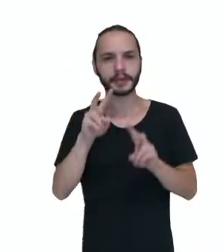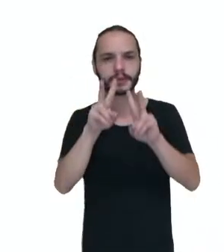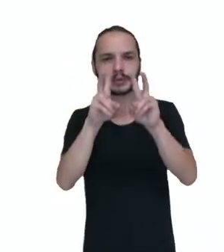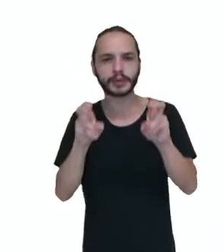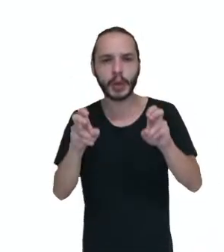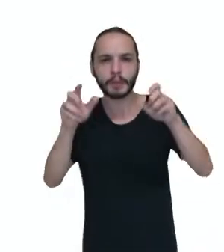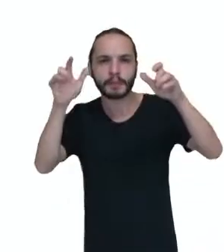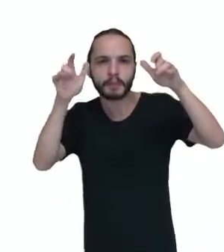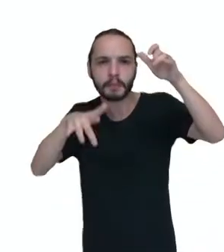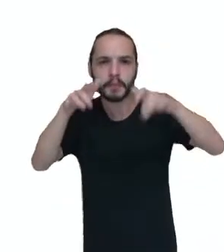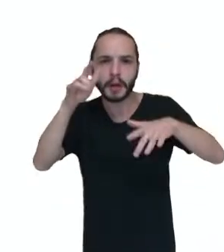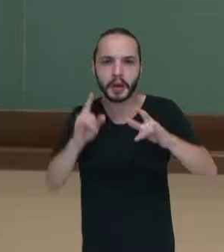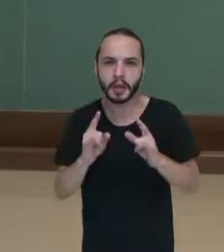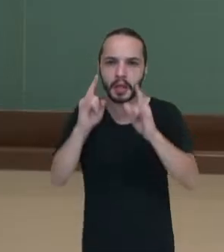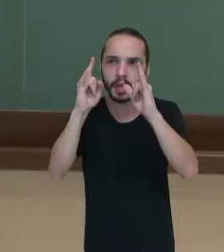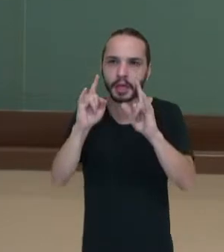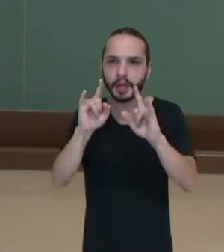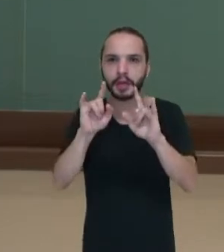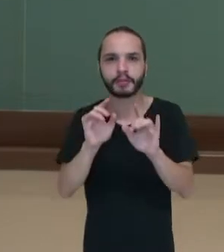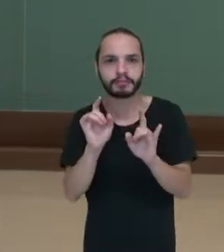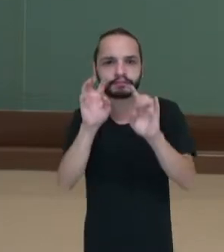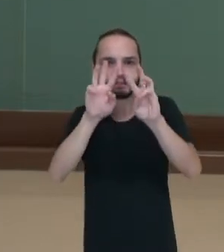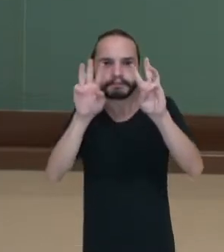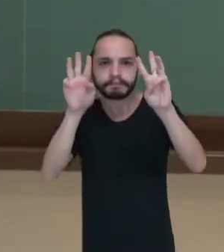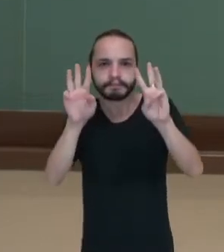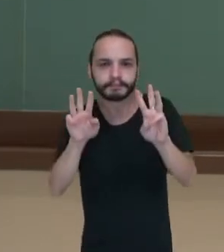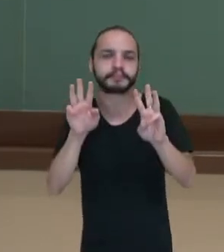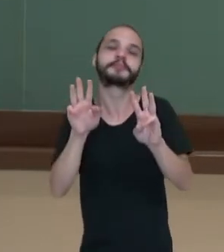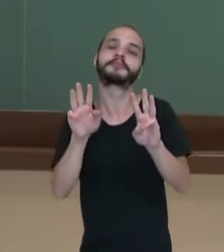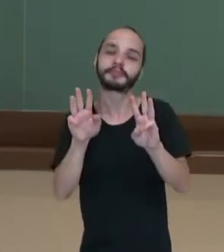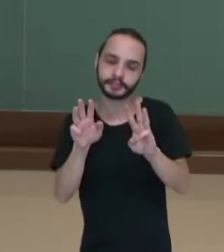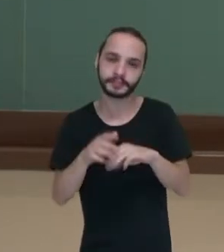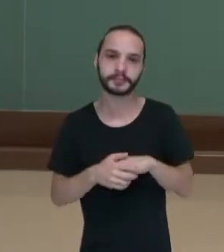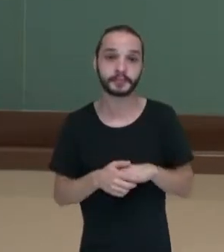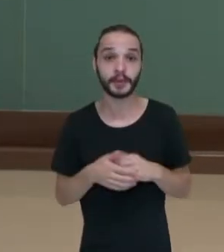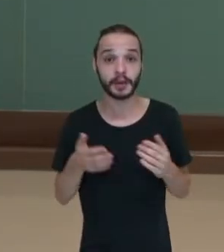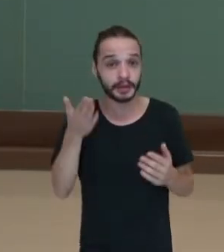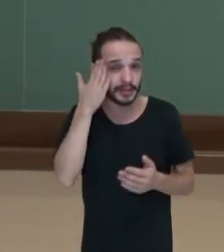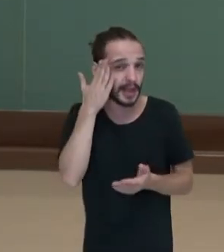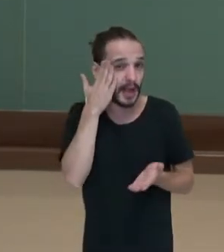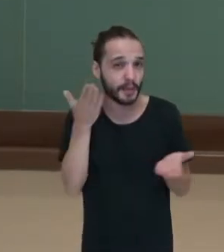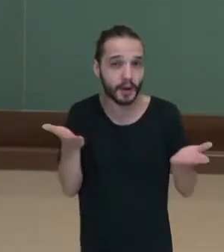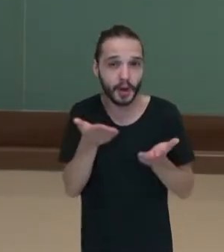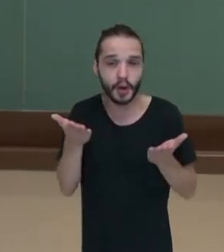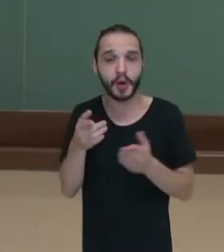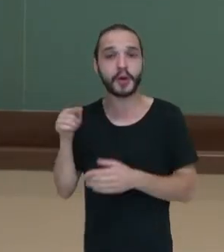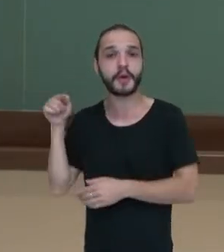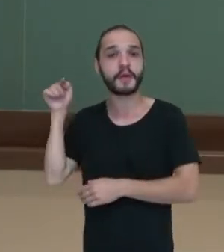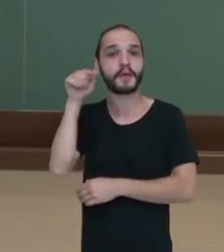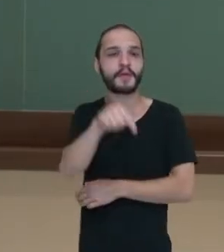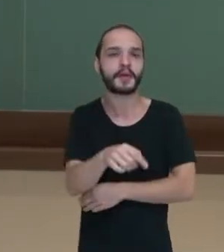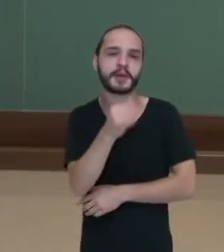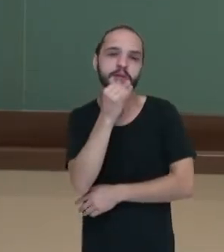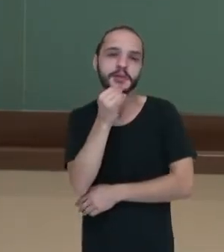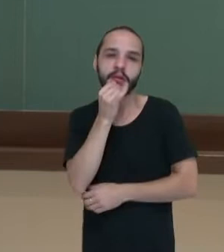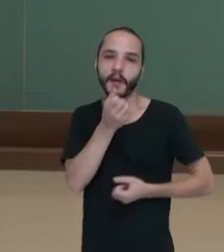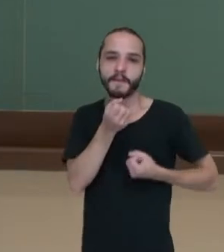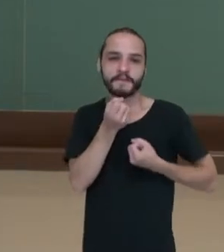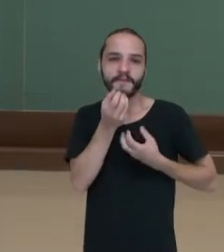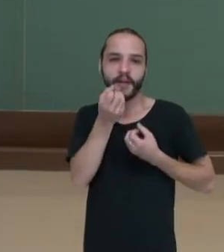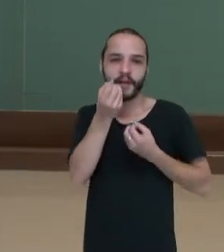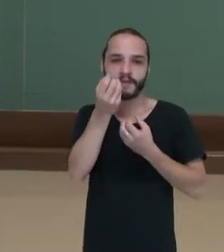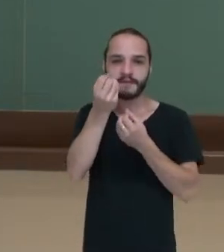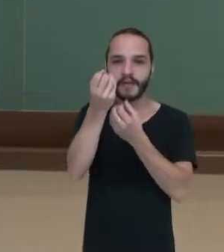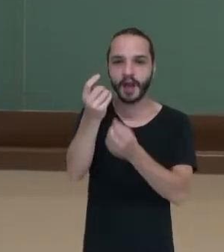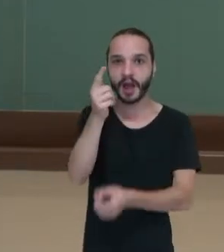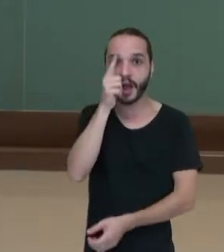templos gregos. E você sabia uma coisa? Você sabia que se hoje em dia você for lá na Grécia, vamos supor, professora, ganhei uma viagem, estou indo para a